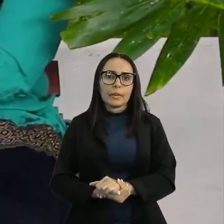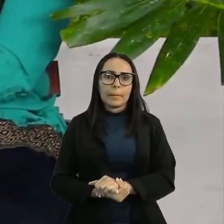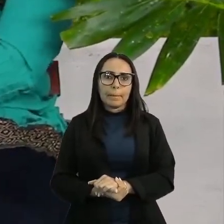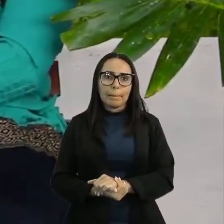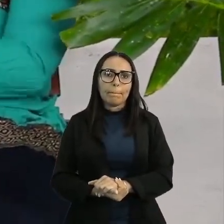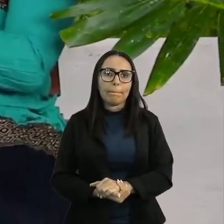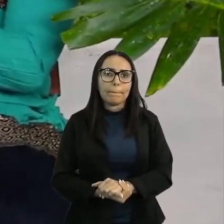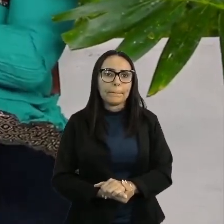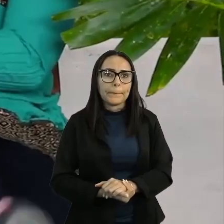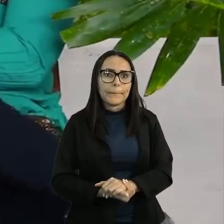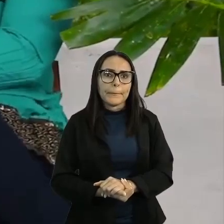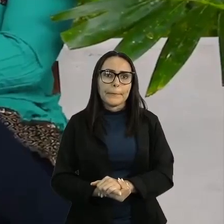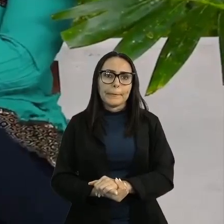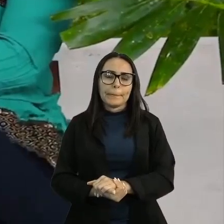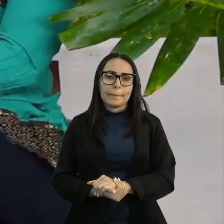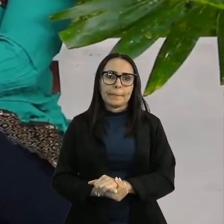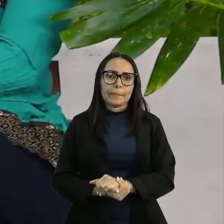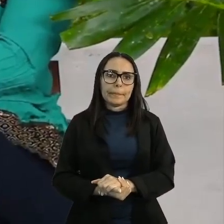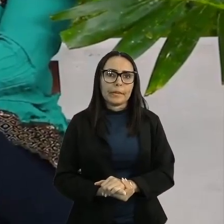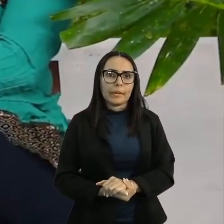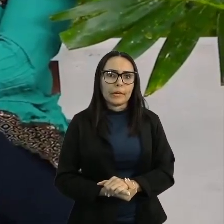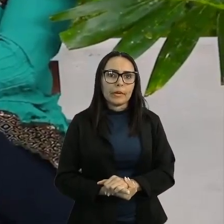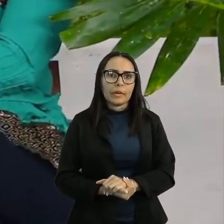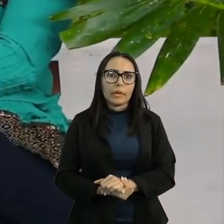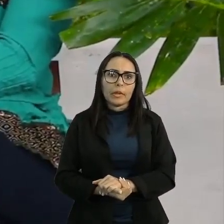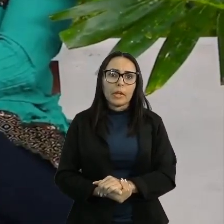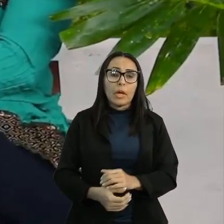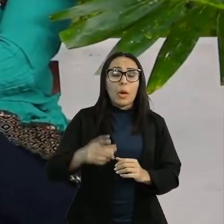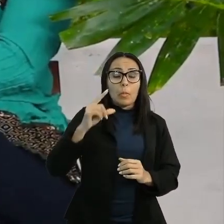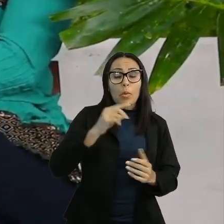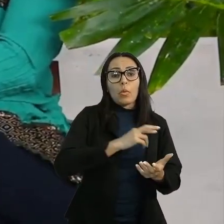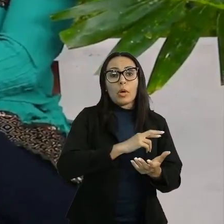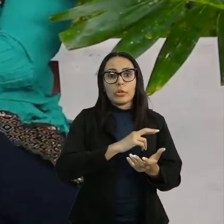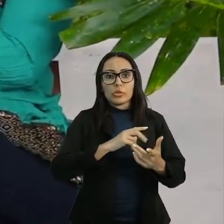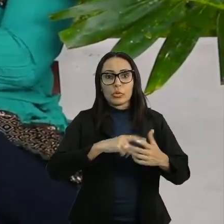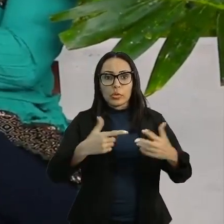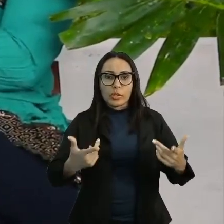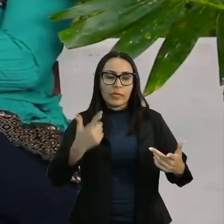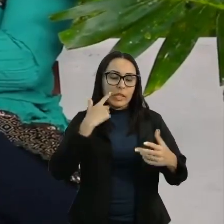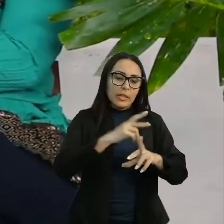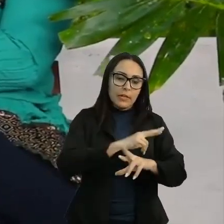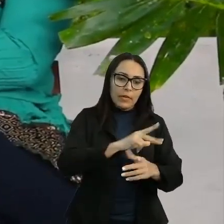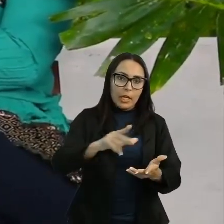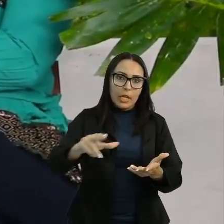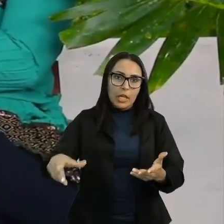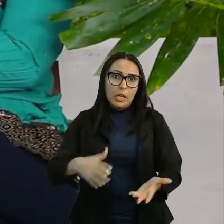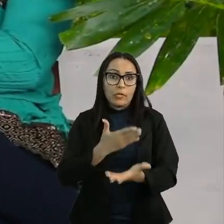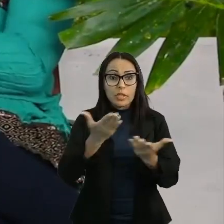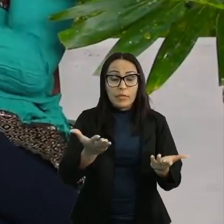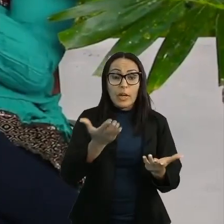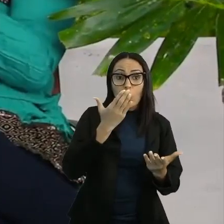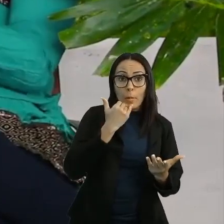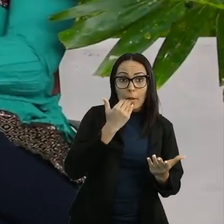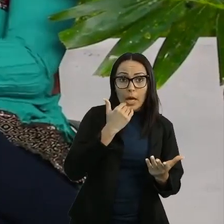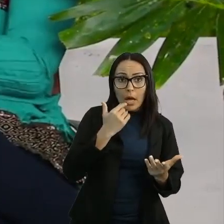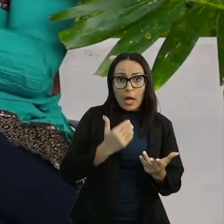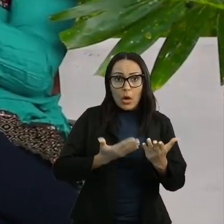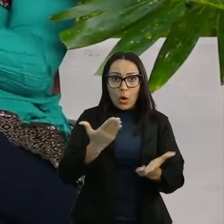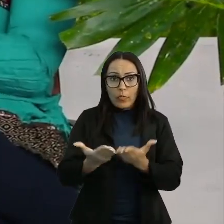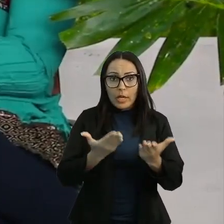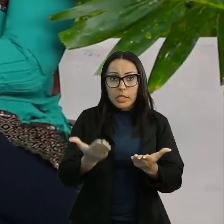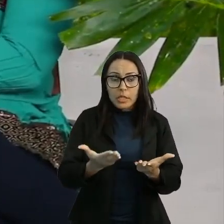nas gravações. E a outra é a Kavatya. Ela está aqui atrás. Ela é um sinônimo, tem um mantra dentro dela